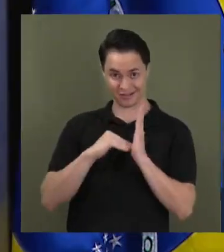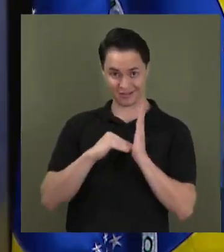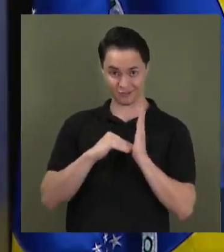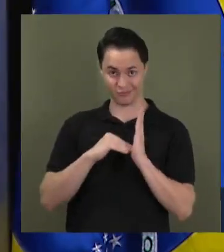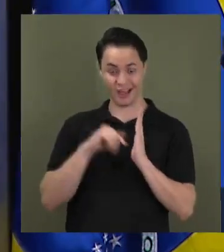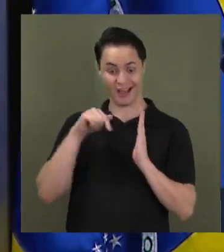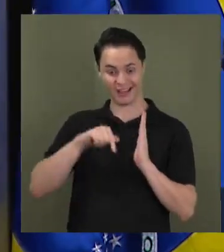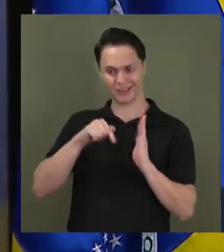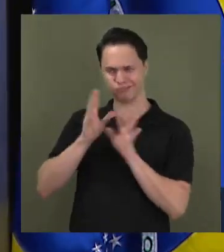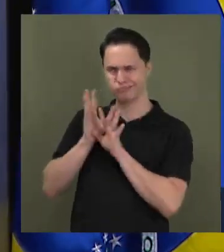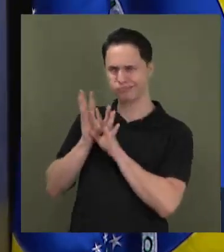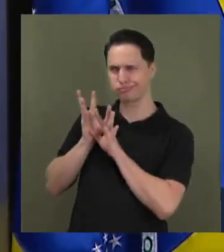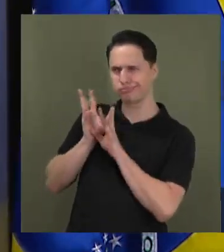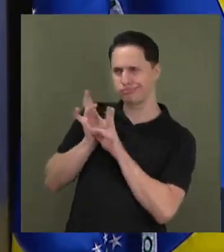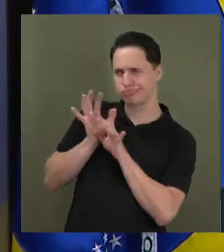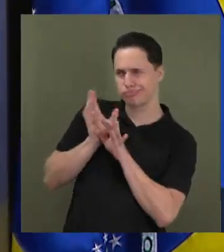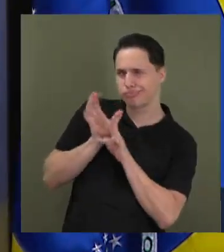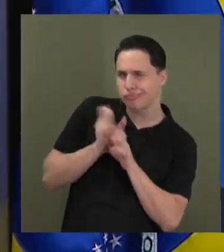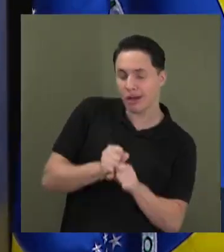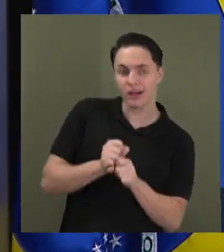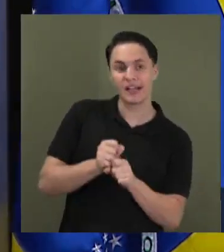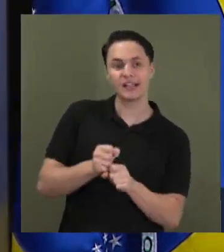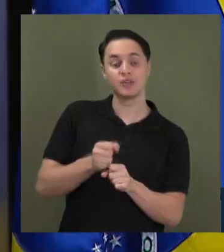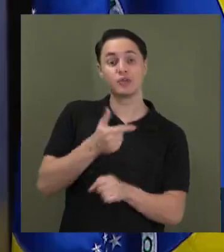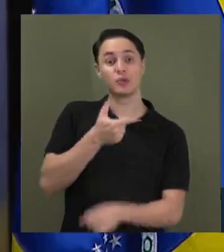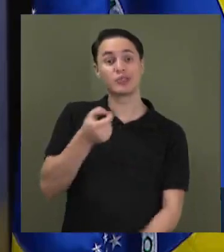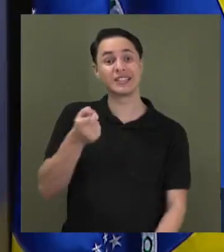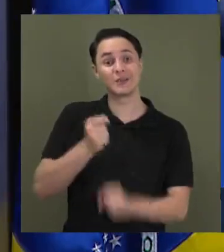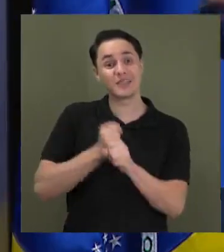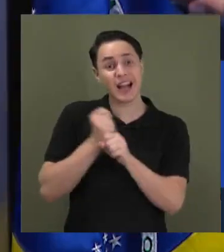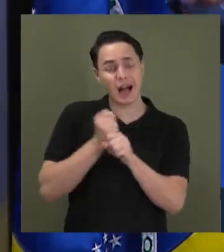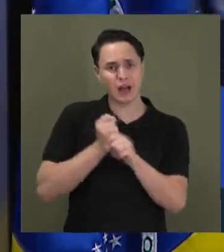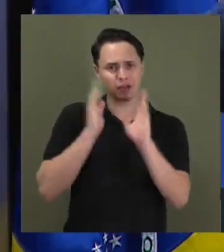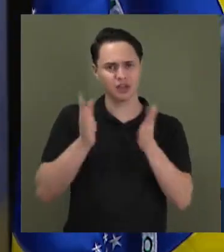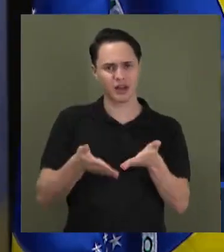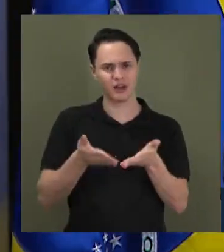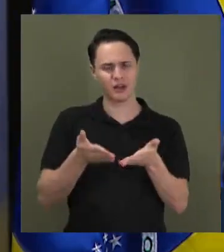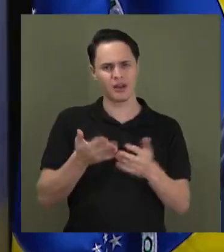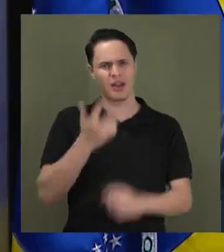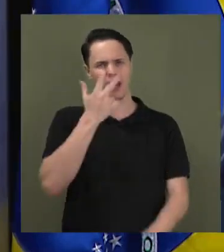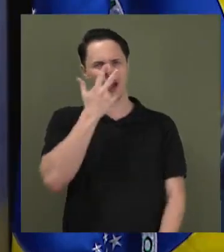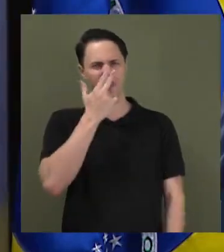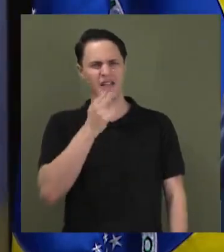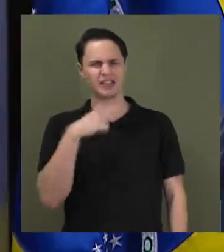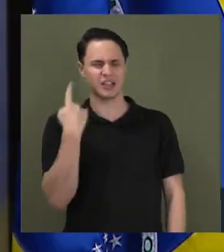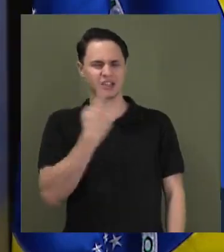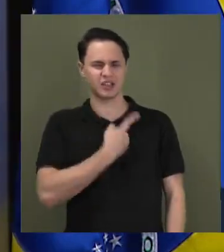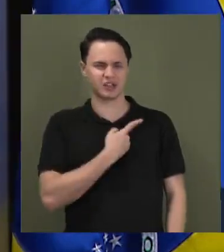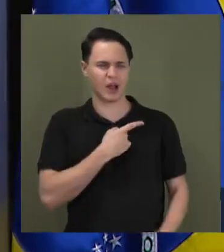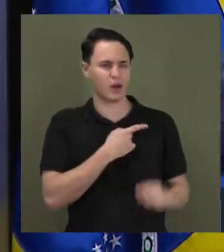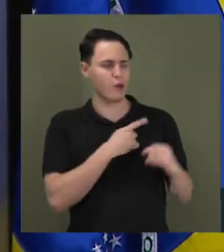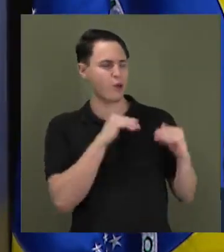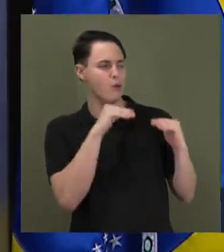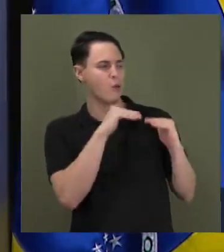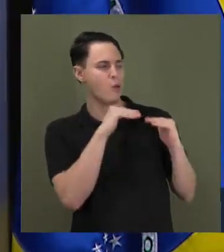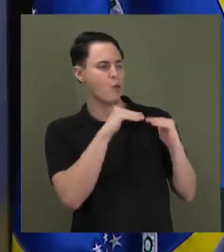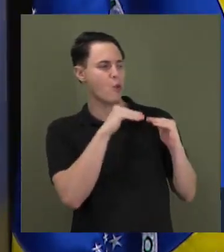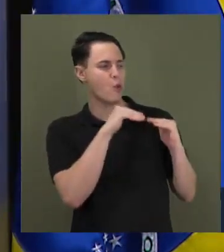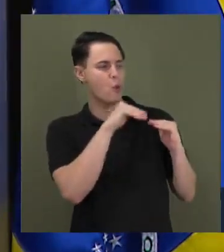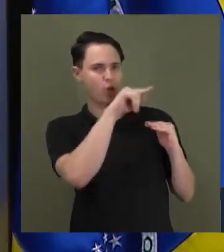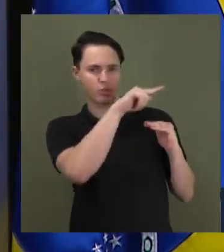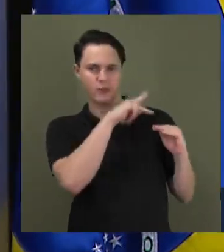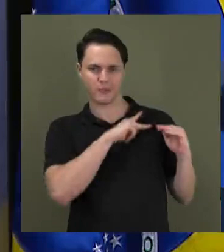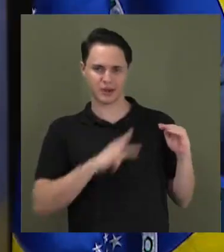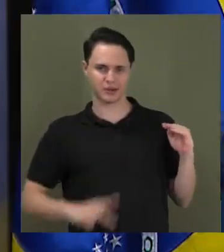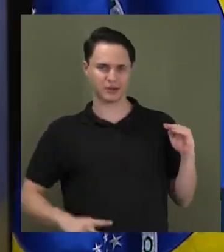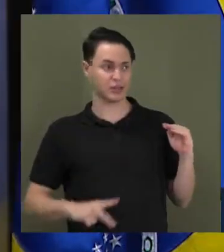existência, o Senado Federal, não pode se comportar como um puxadinho do Palácio do Planalto, baixar a cabeça no momento